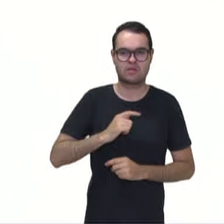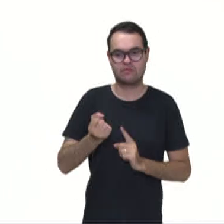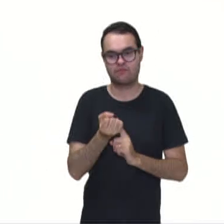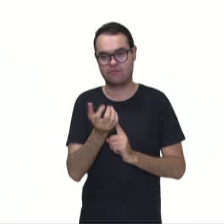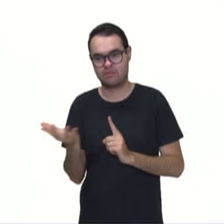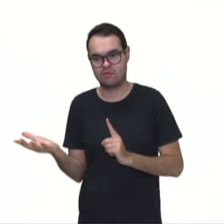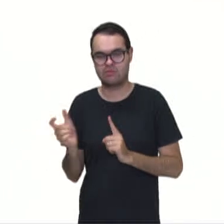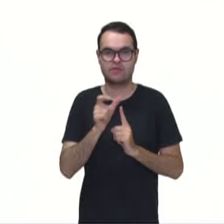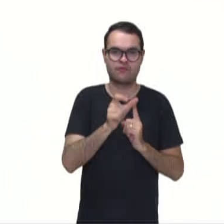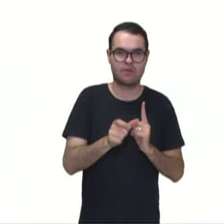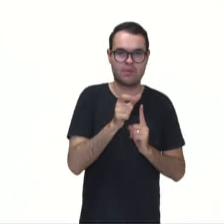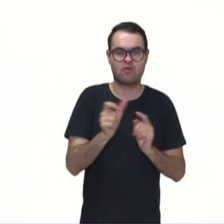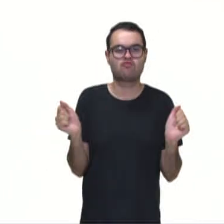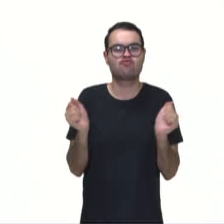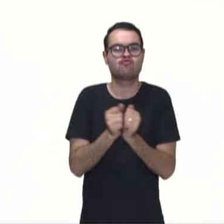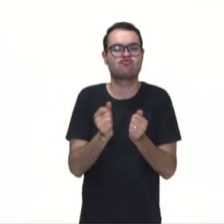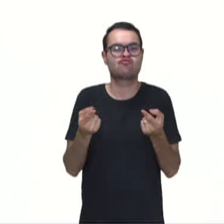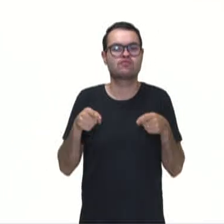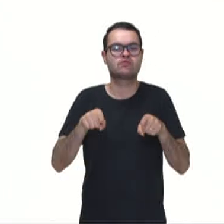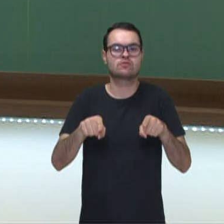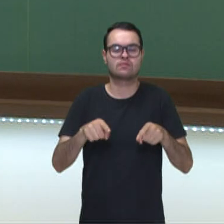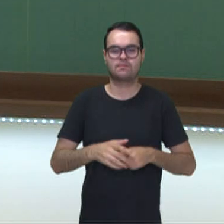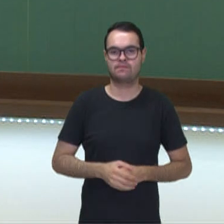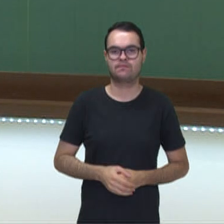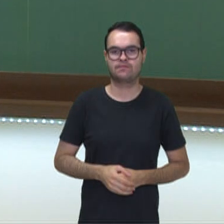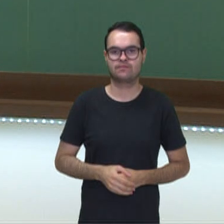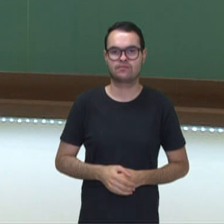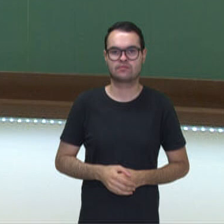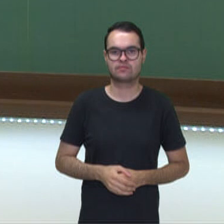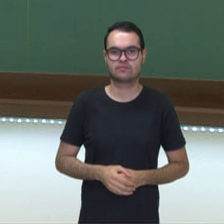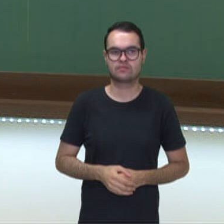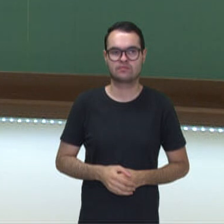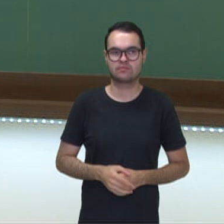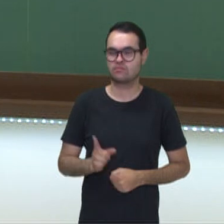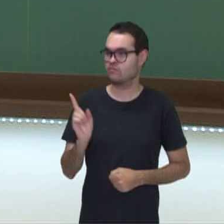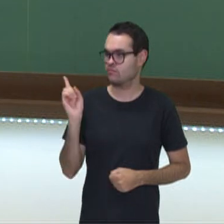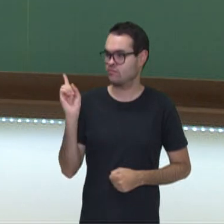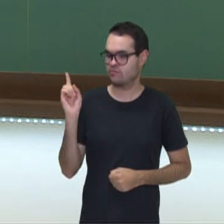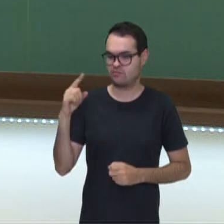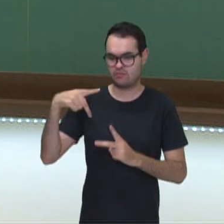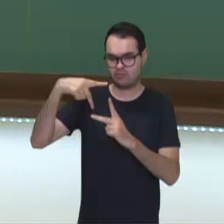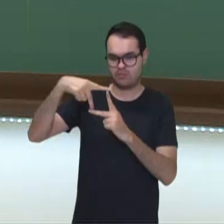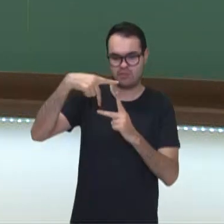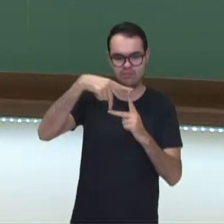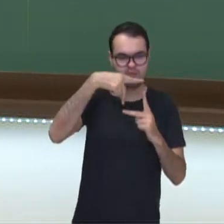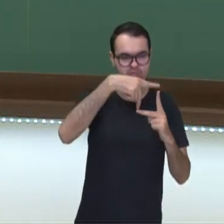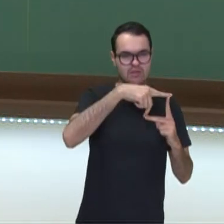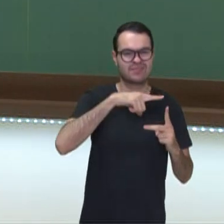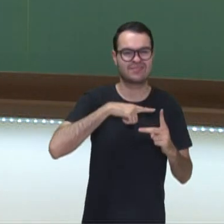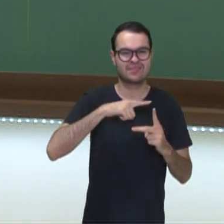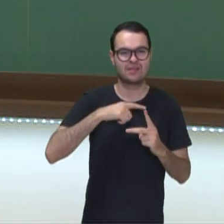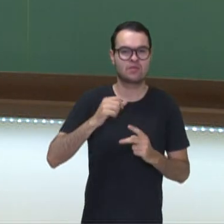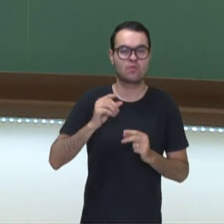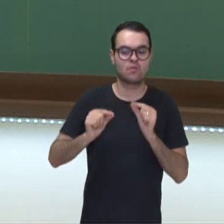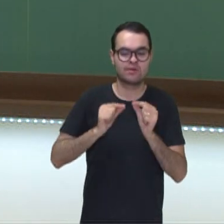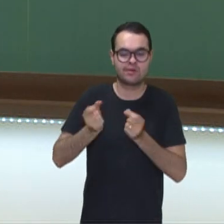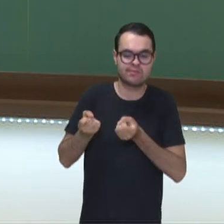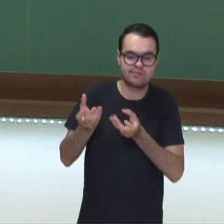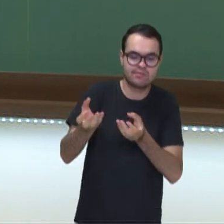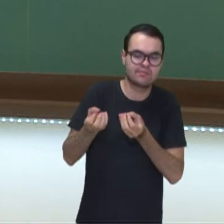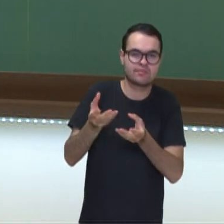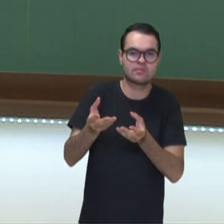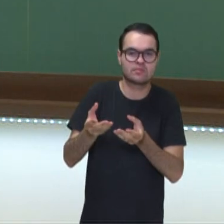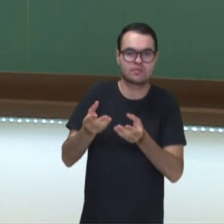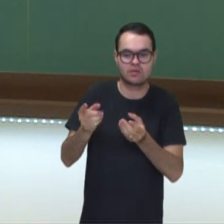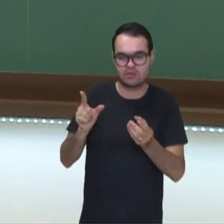no mesmo enunciado. Compreendam que todos esses 3 quadros compõem um só enunciado, que articulam e